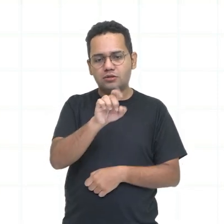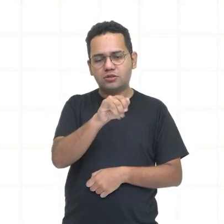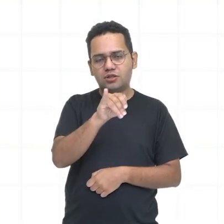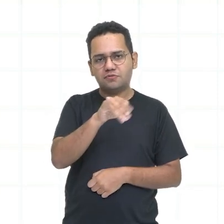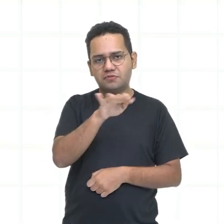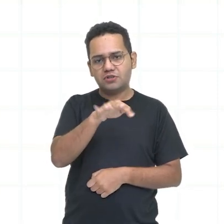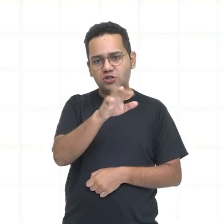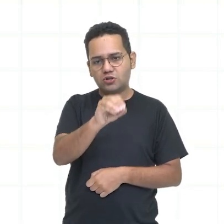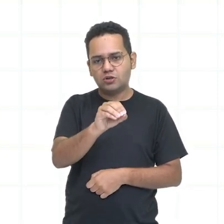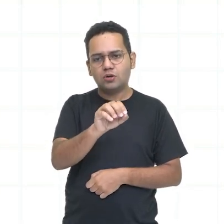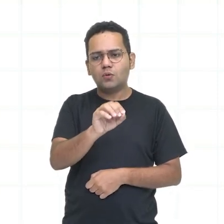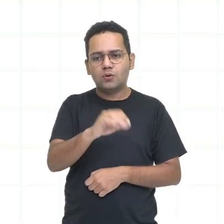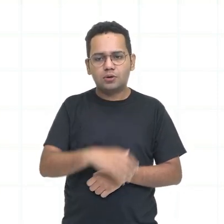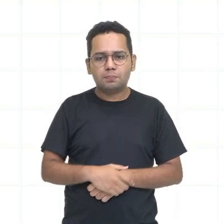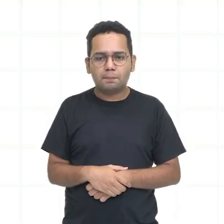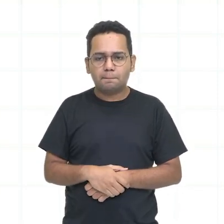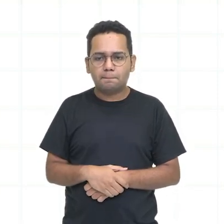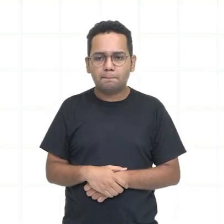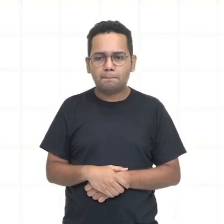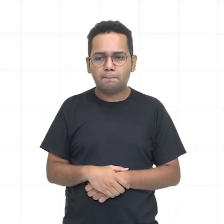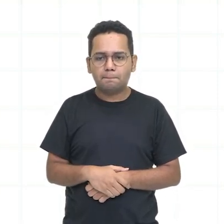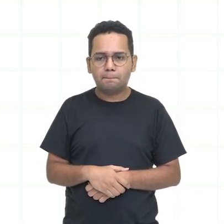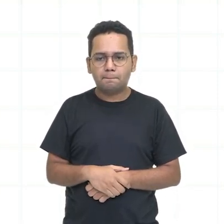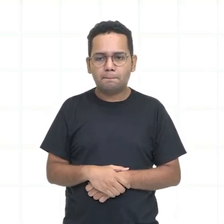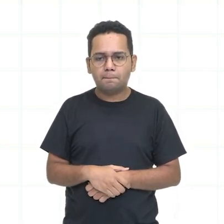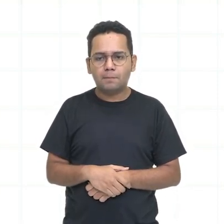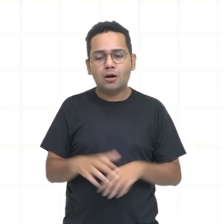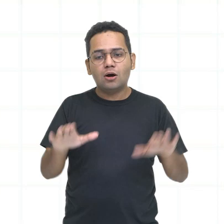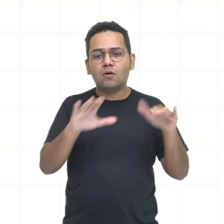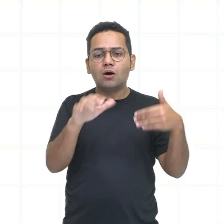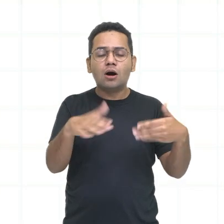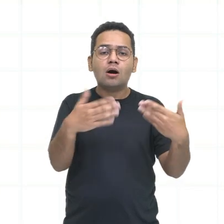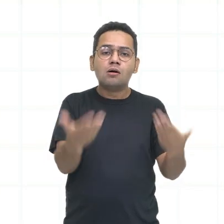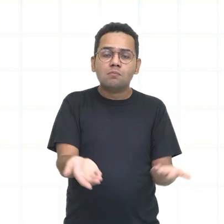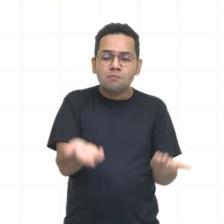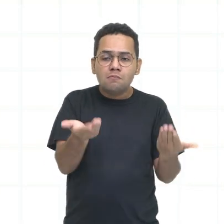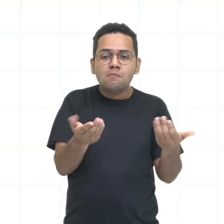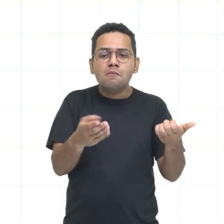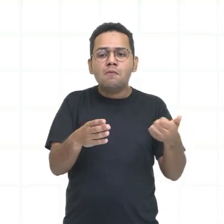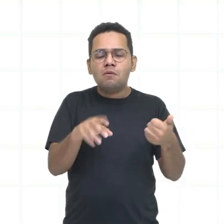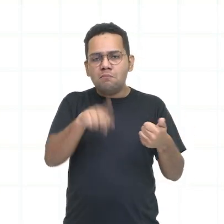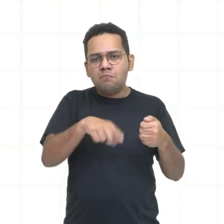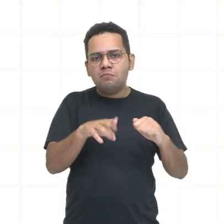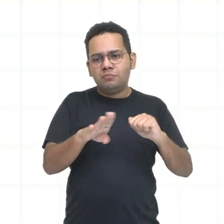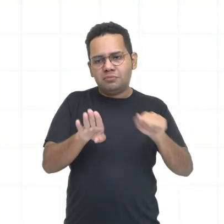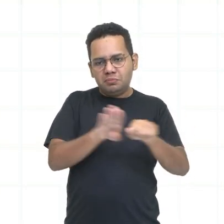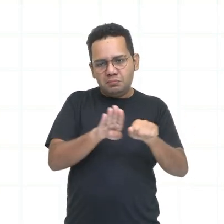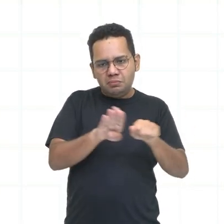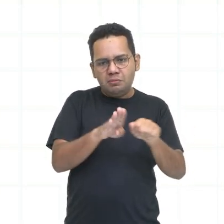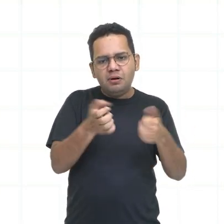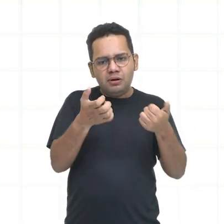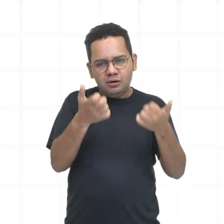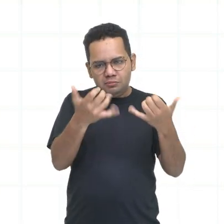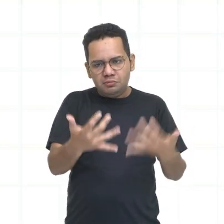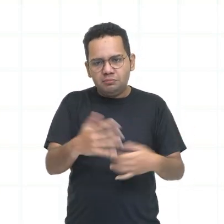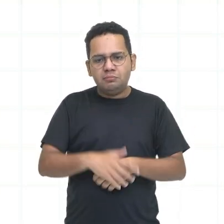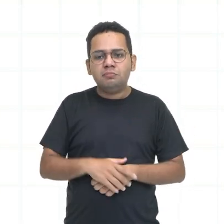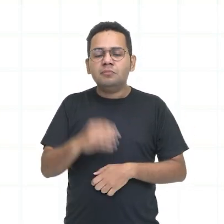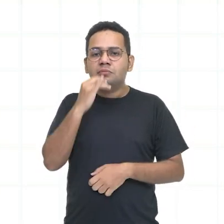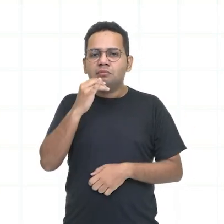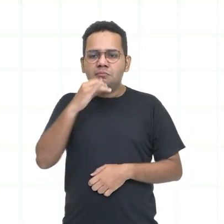queremos especificar exatamente de que substantivo estamos falando. Em português, é traduzido como o, a,